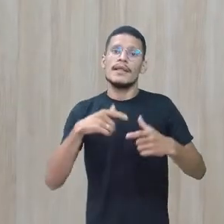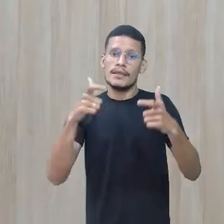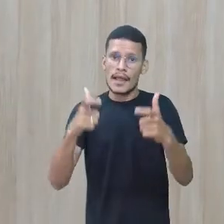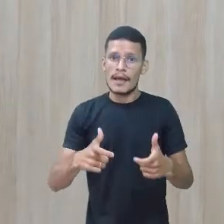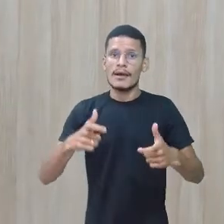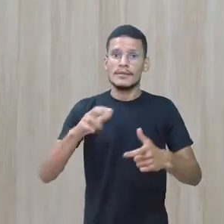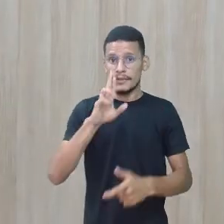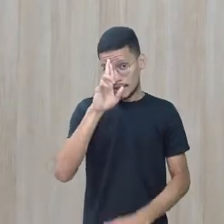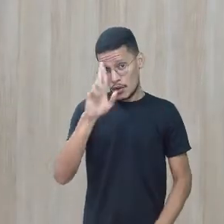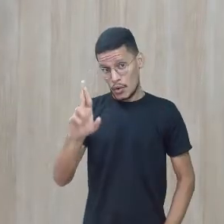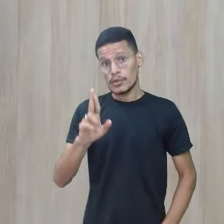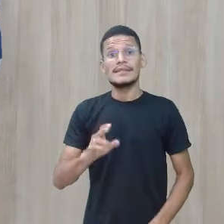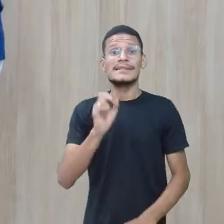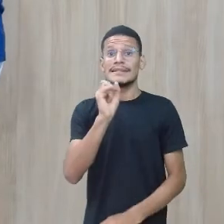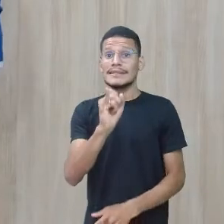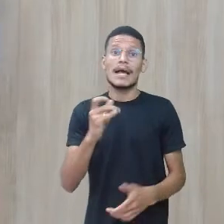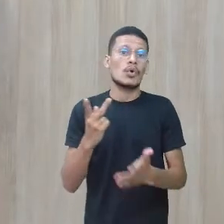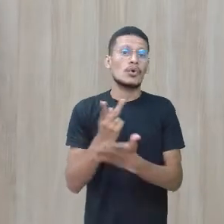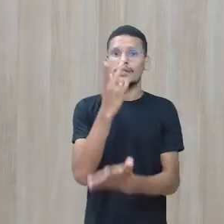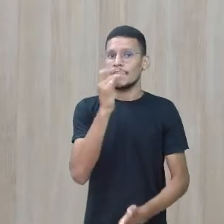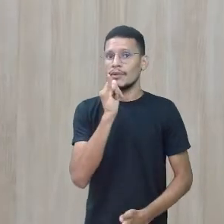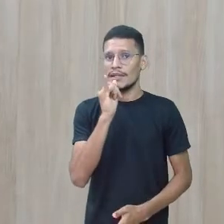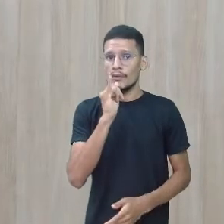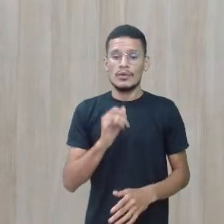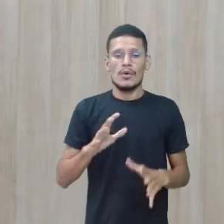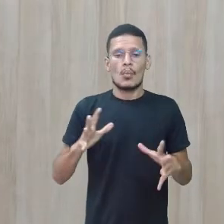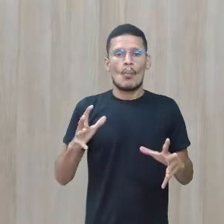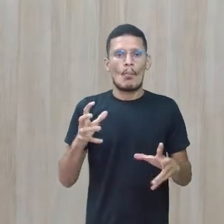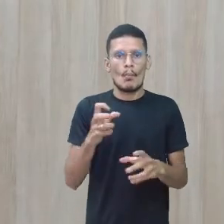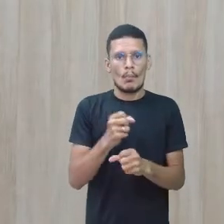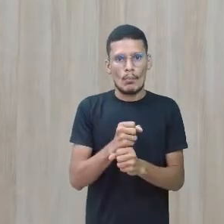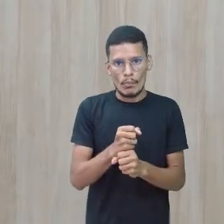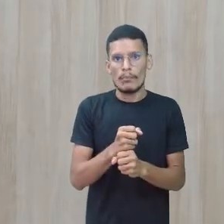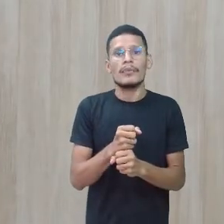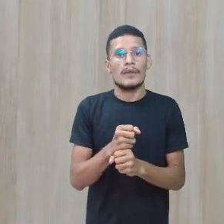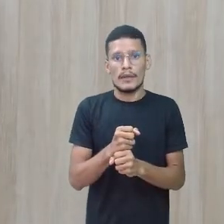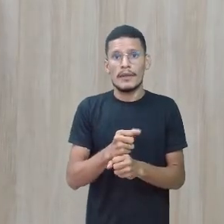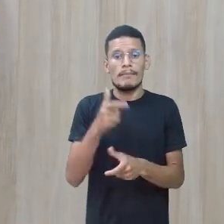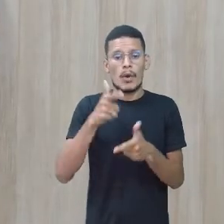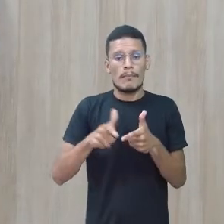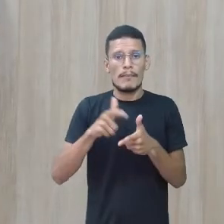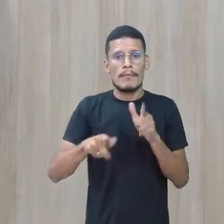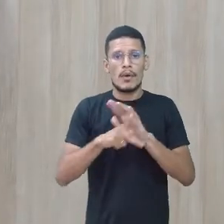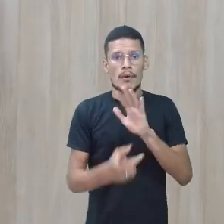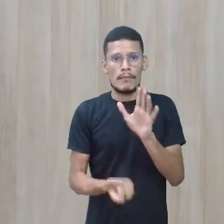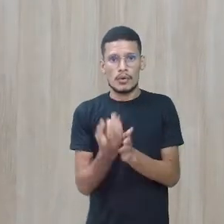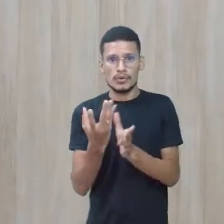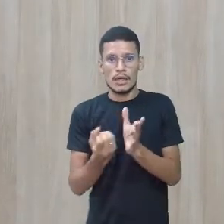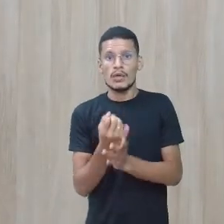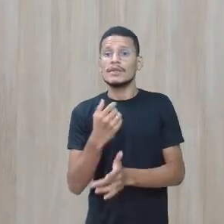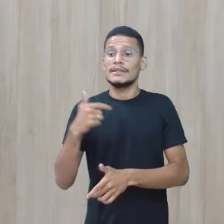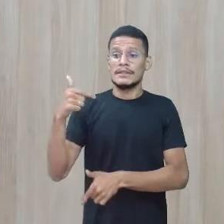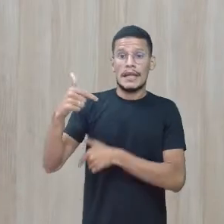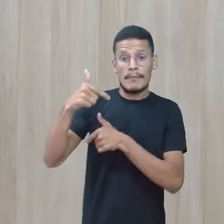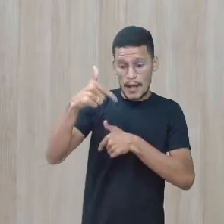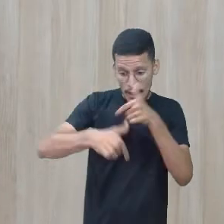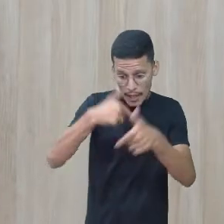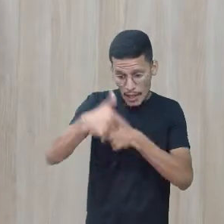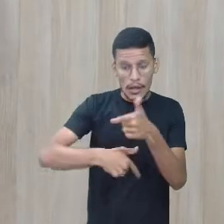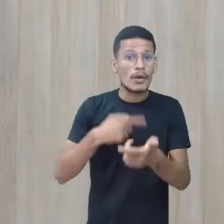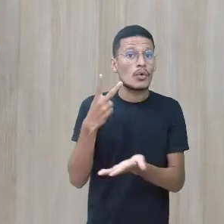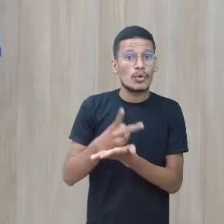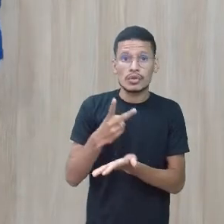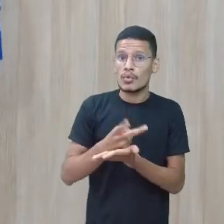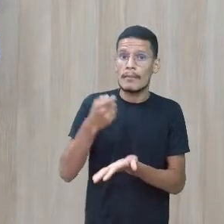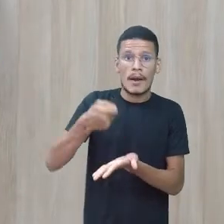detalhe, vejam, se acontecesse, por exemplo, uma seca e comprometesse a produção, o servo ele continuaria pagando